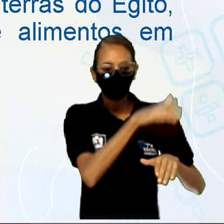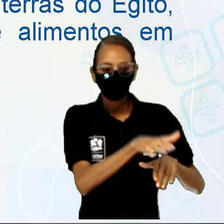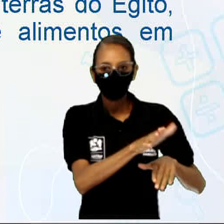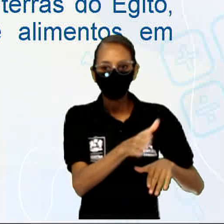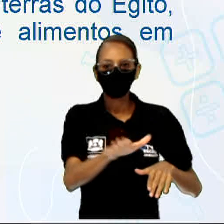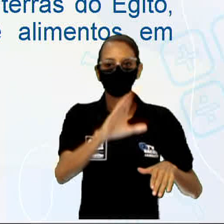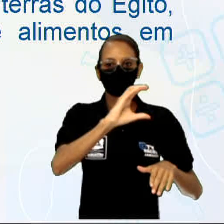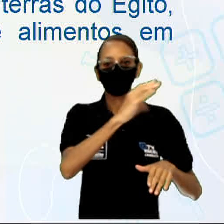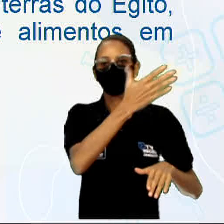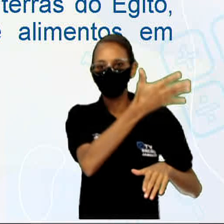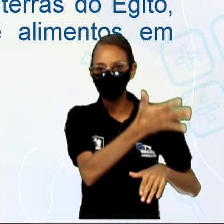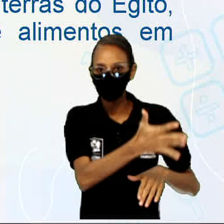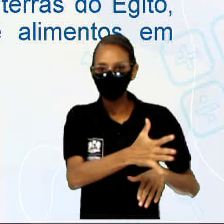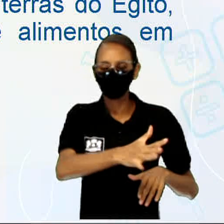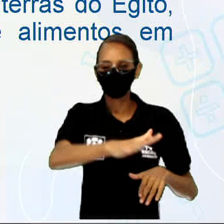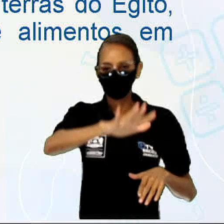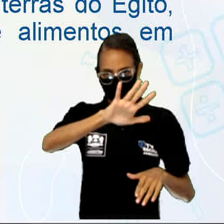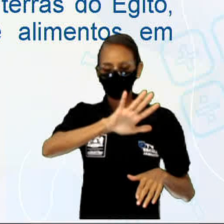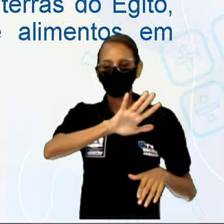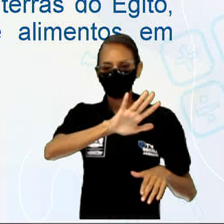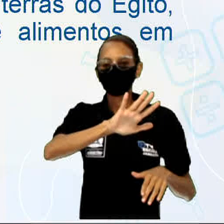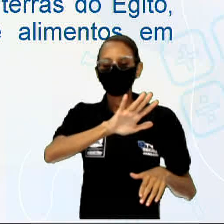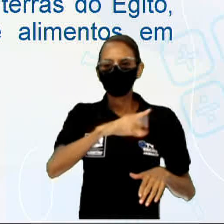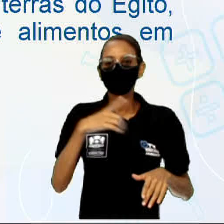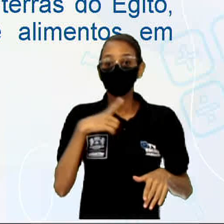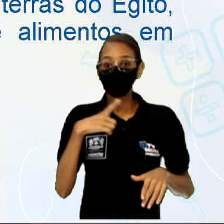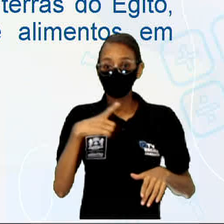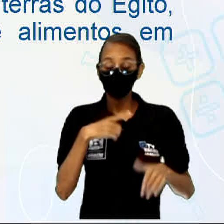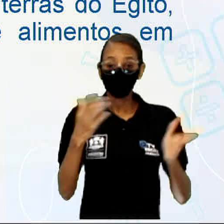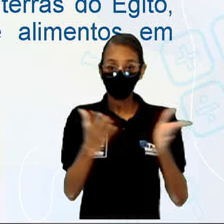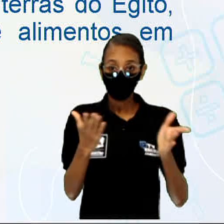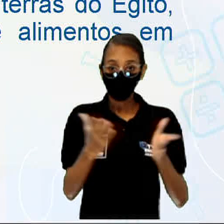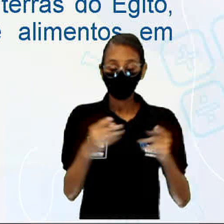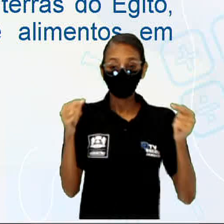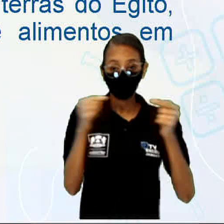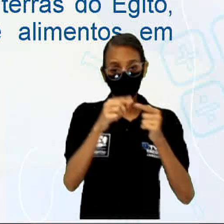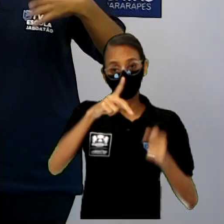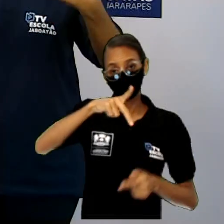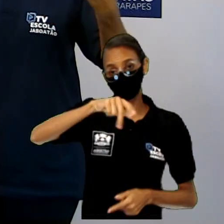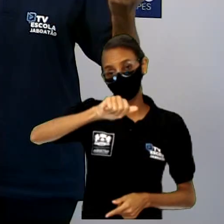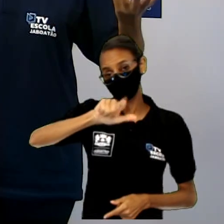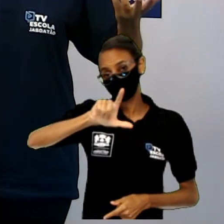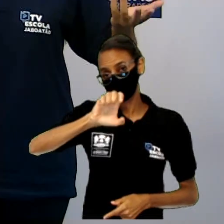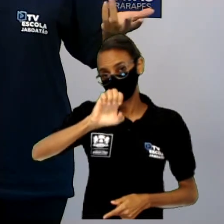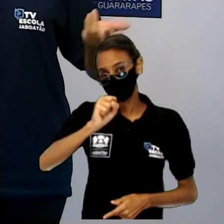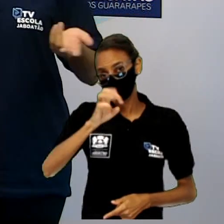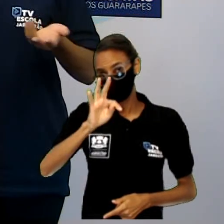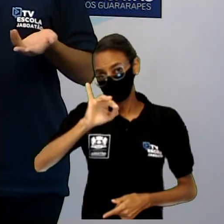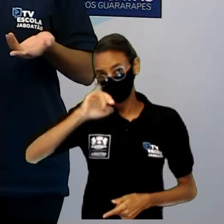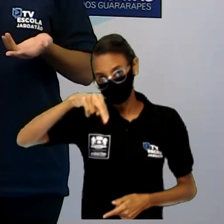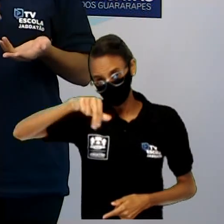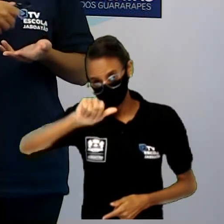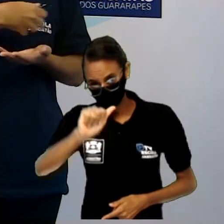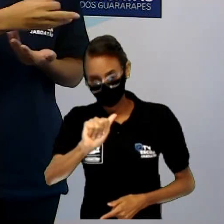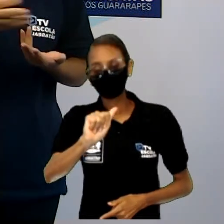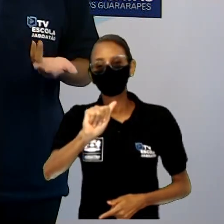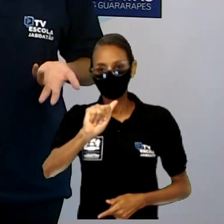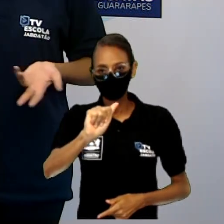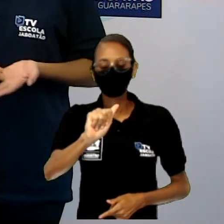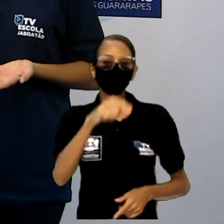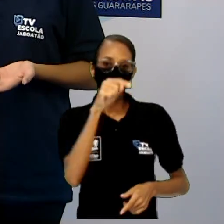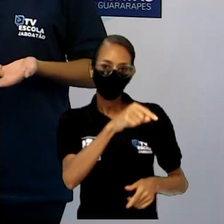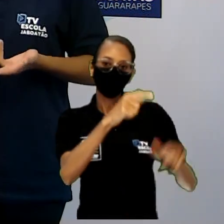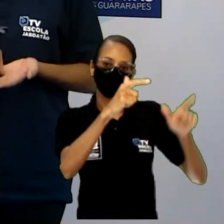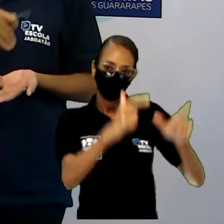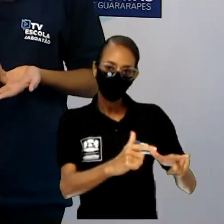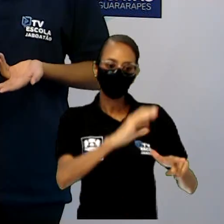Canaã, local que atualmente conhecemos como Palestina. Então foi ali onde eles se fundaram pela